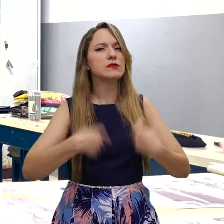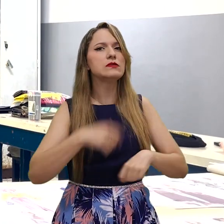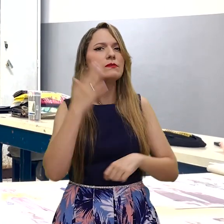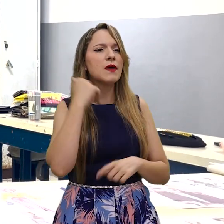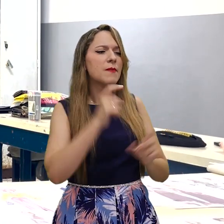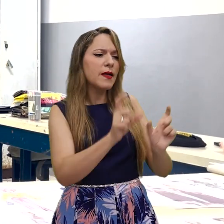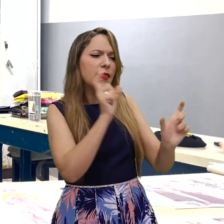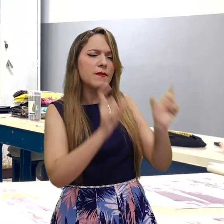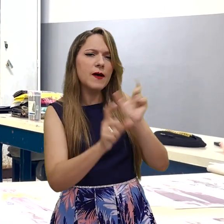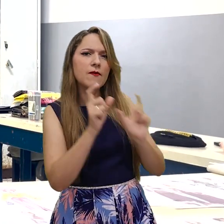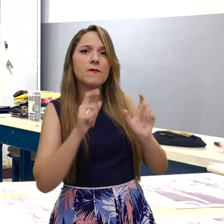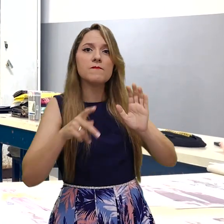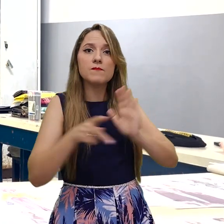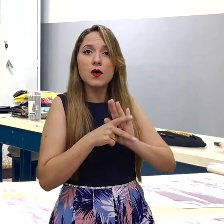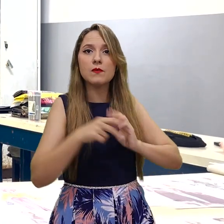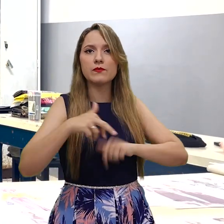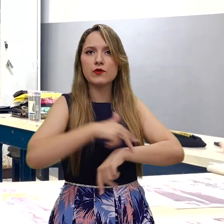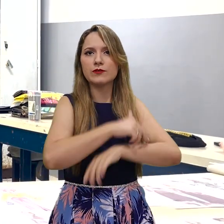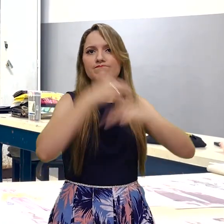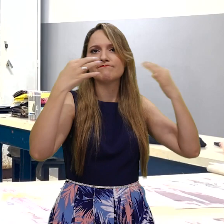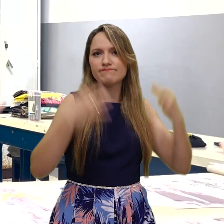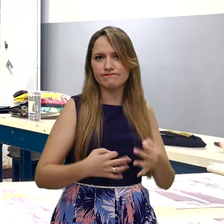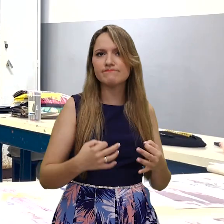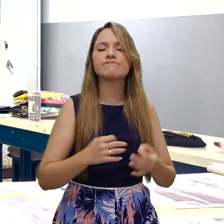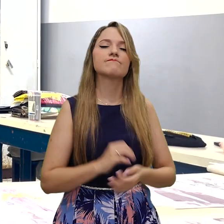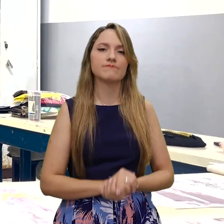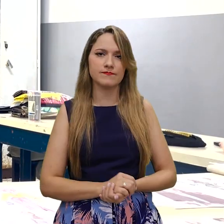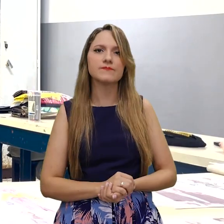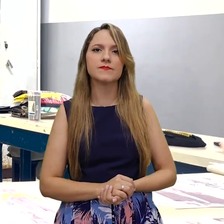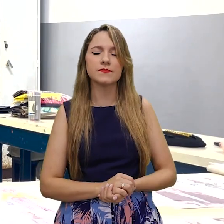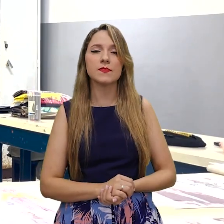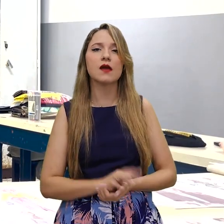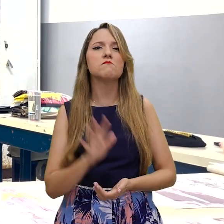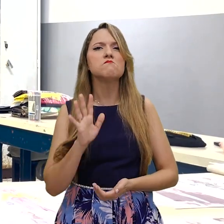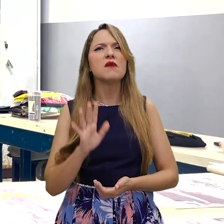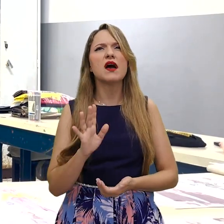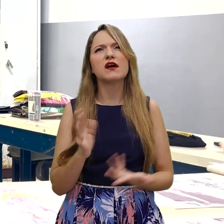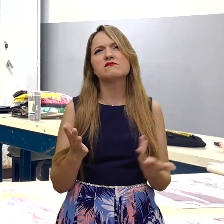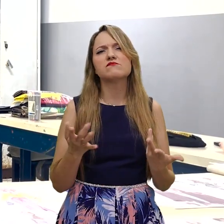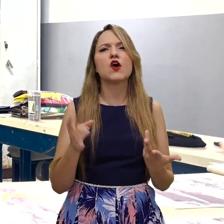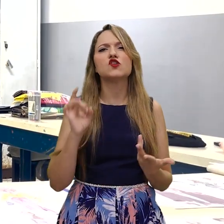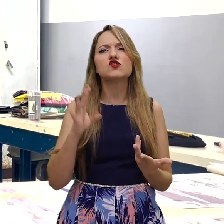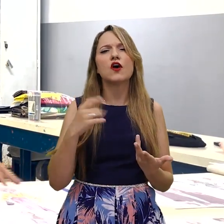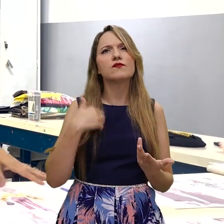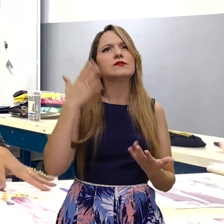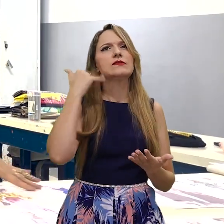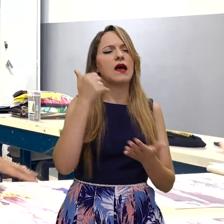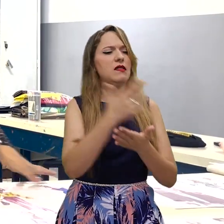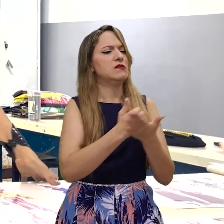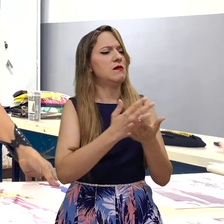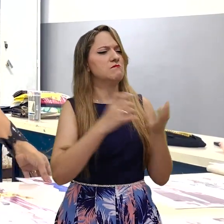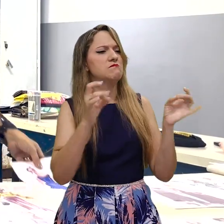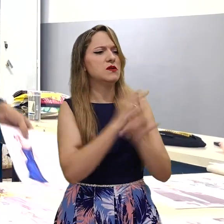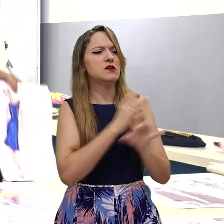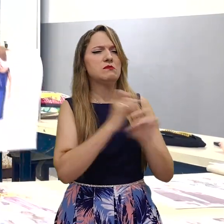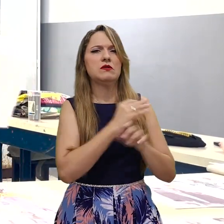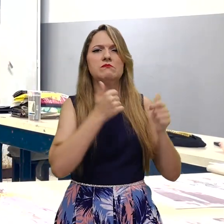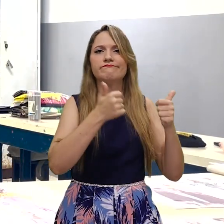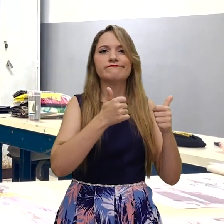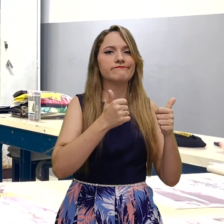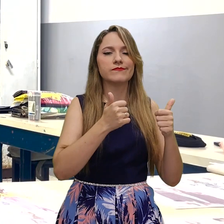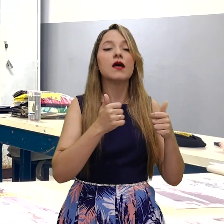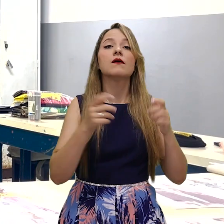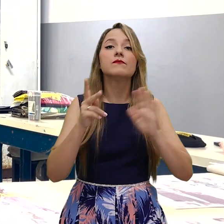a modelista também utiliza. Mas não é apenas também saber desenhar, porque enquanto projeto,